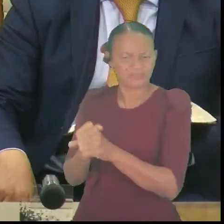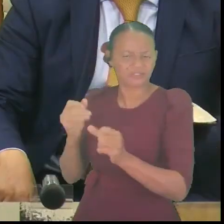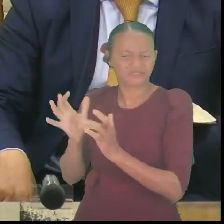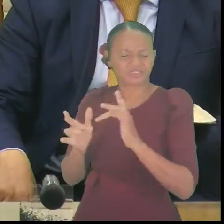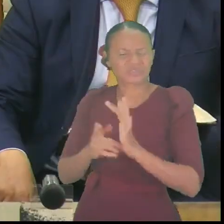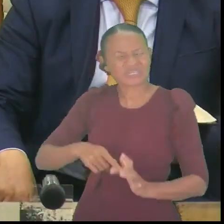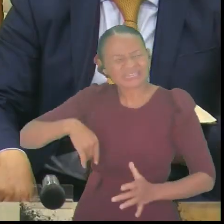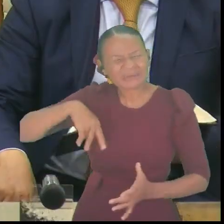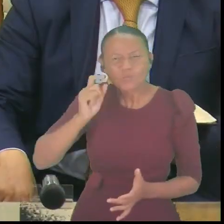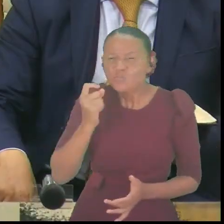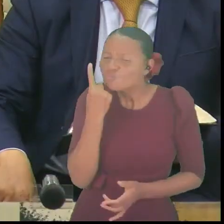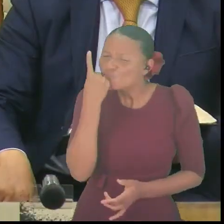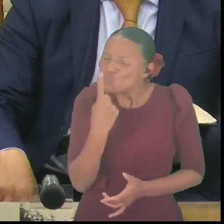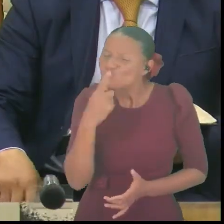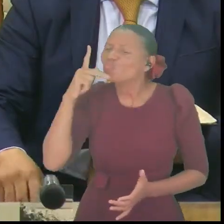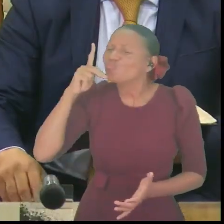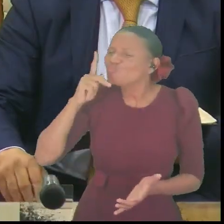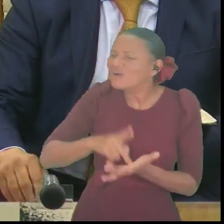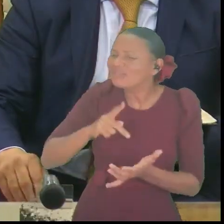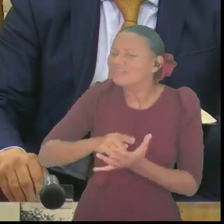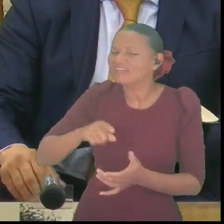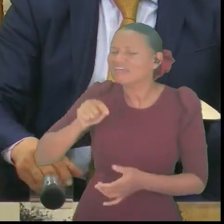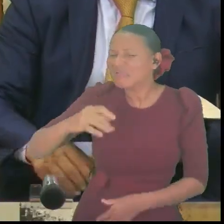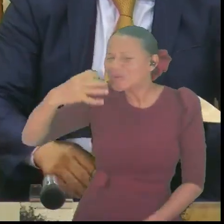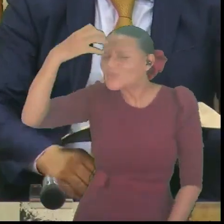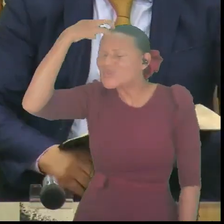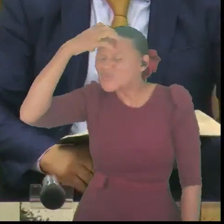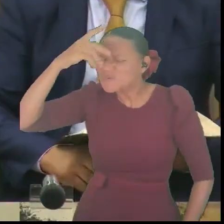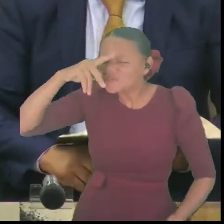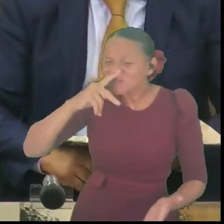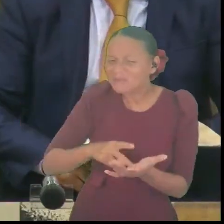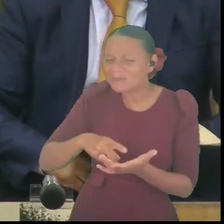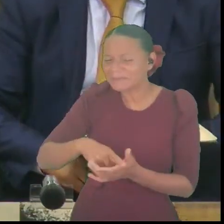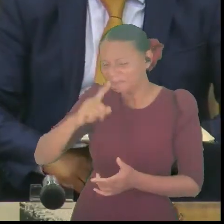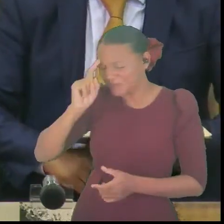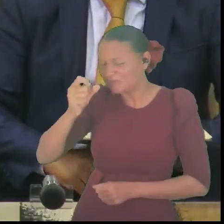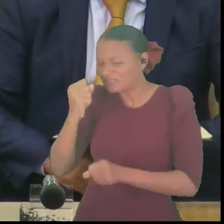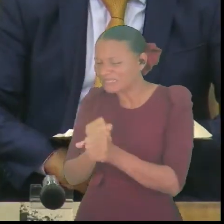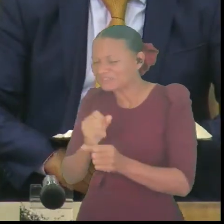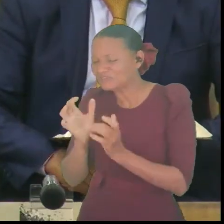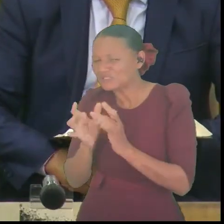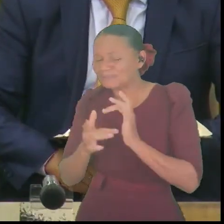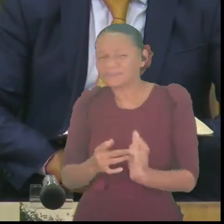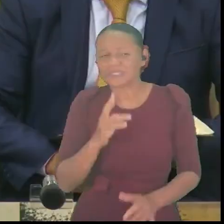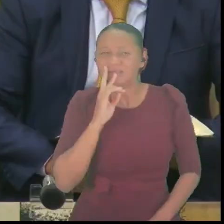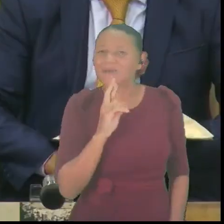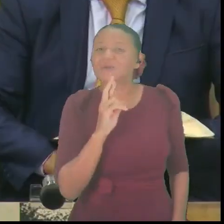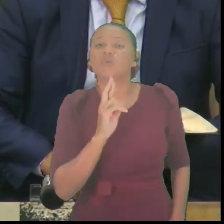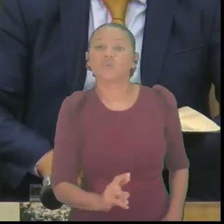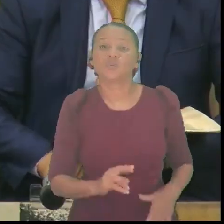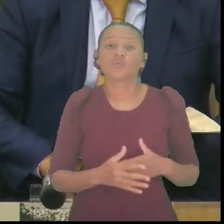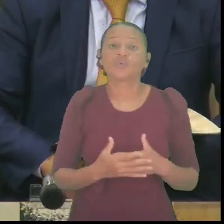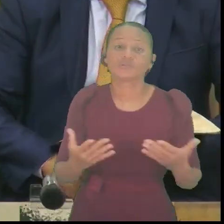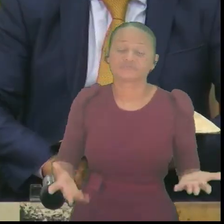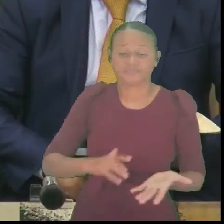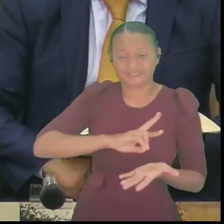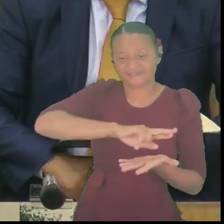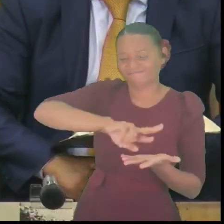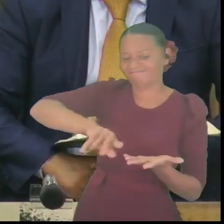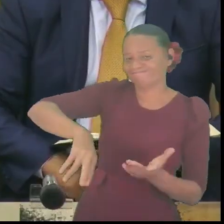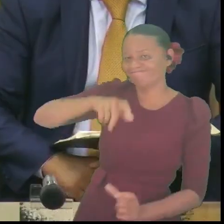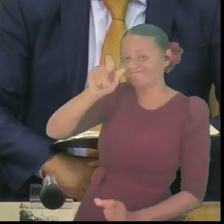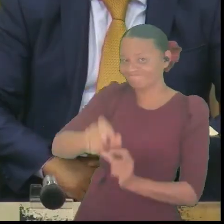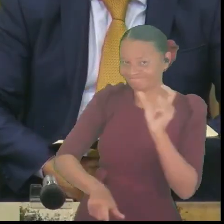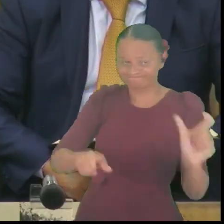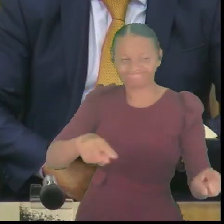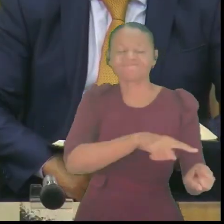E aí você pode pensar: quem é culpado pela morte de Jesus? E naturalmente a resposta para isso são várias pessoas que